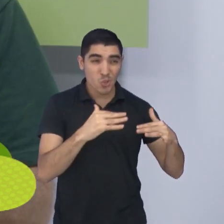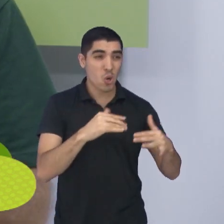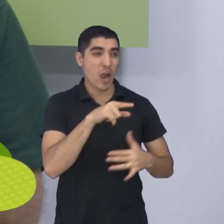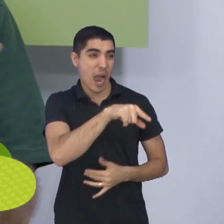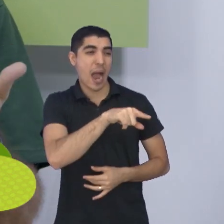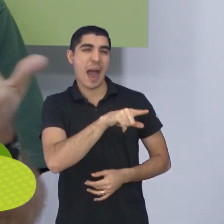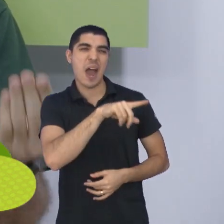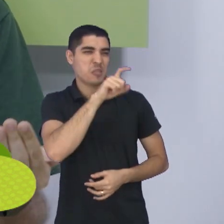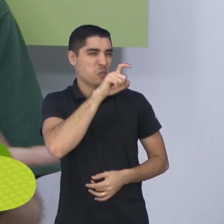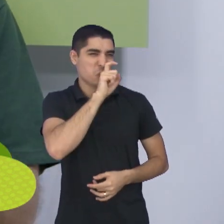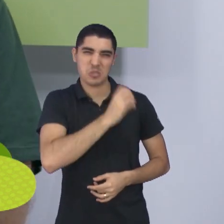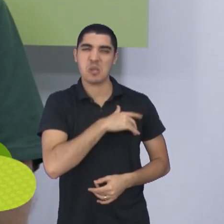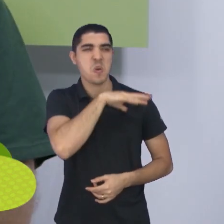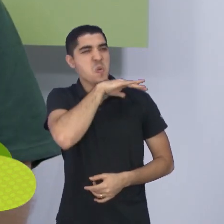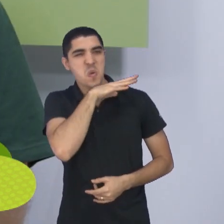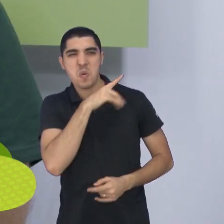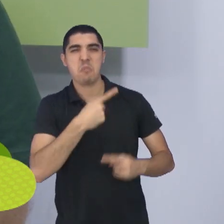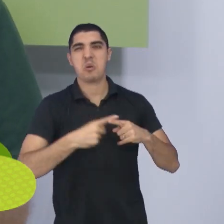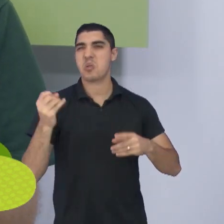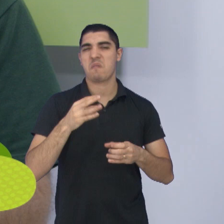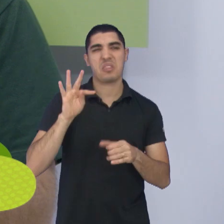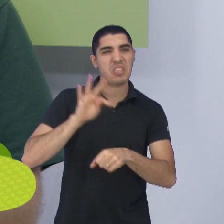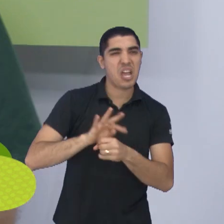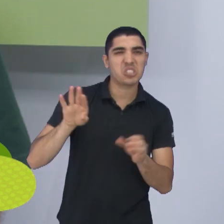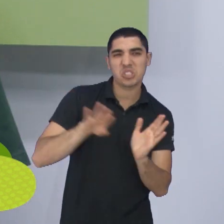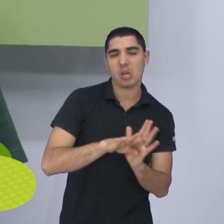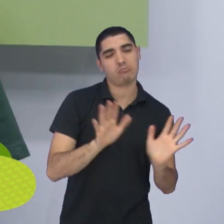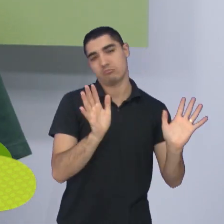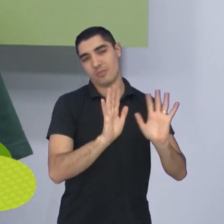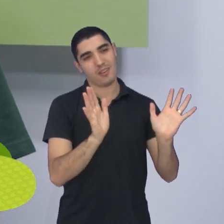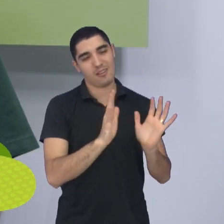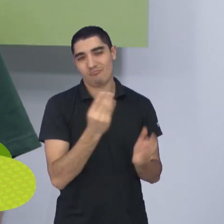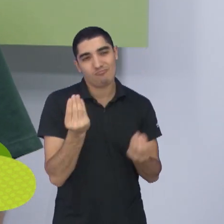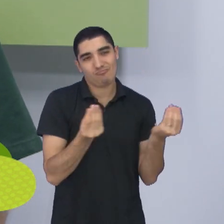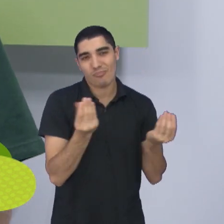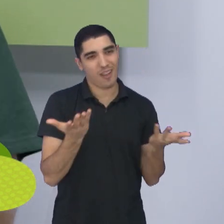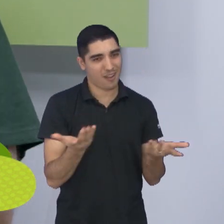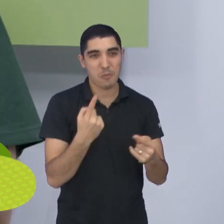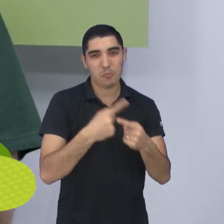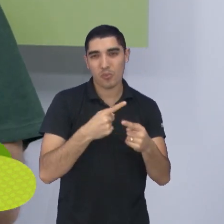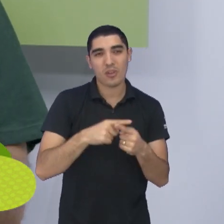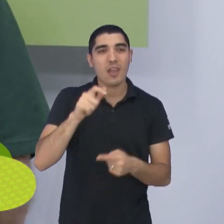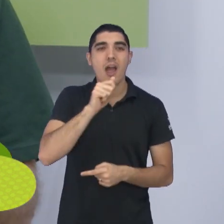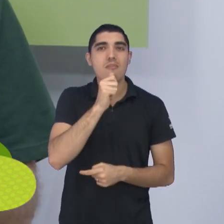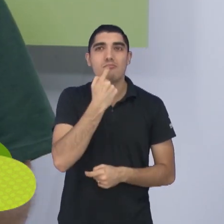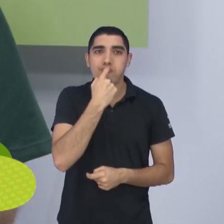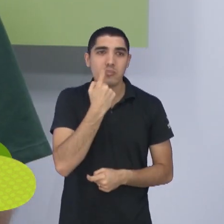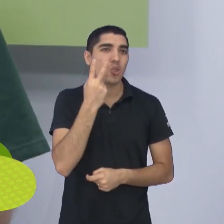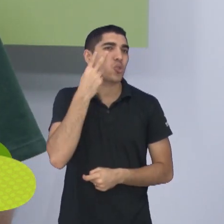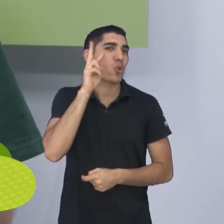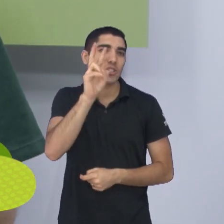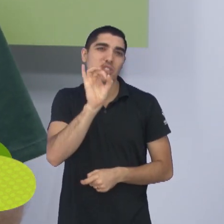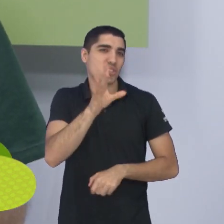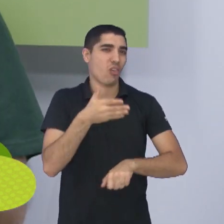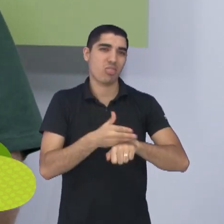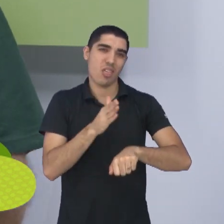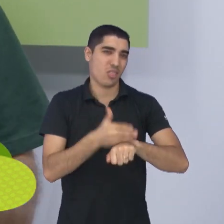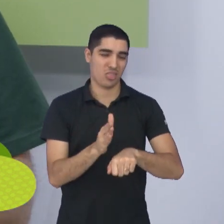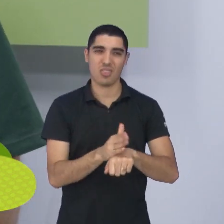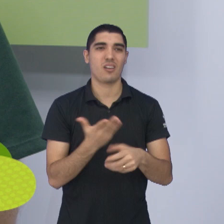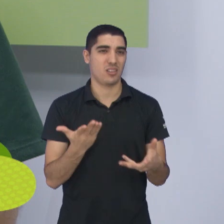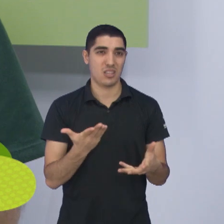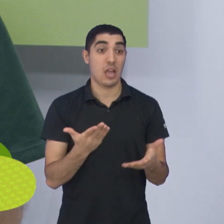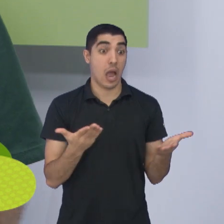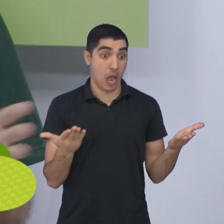como, por torcedor do São José, ter como base do que poderia ser esse time do Sérgio Guedes com 2, 3 dias de treinamento só, 2 dias e